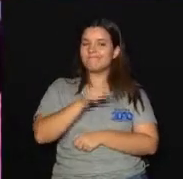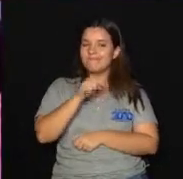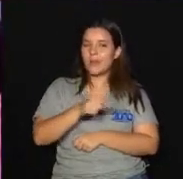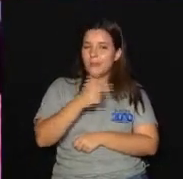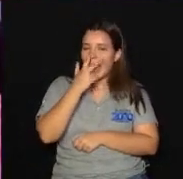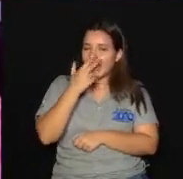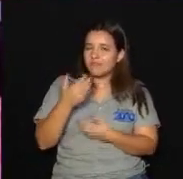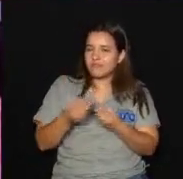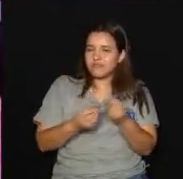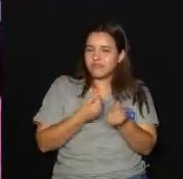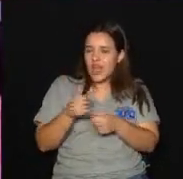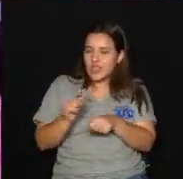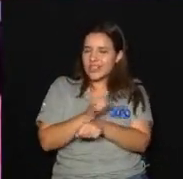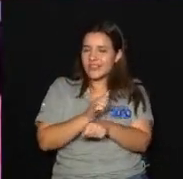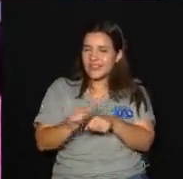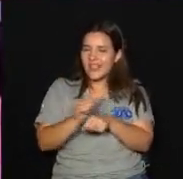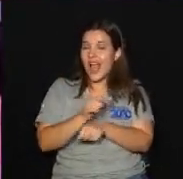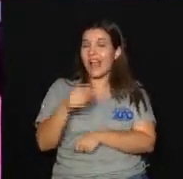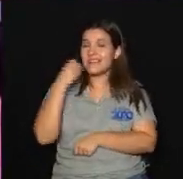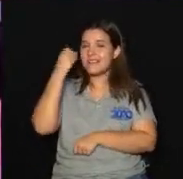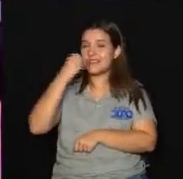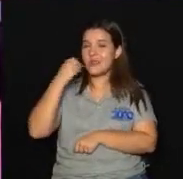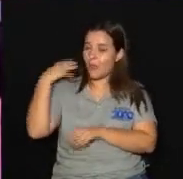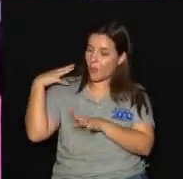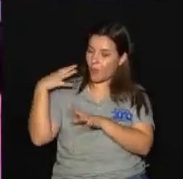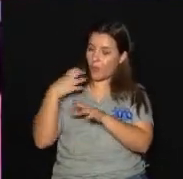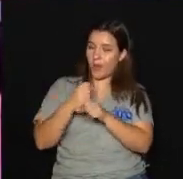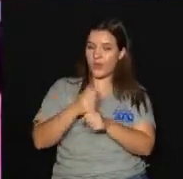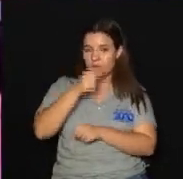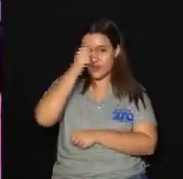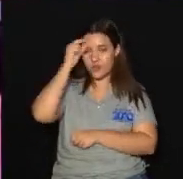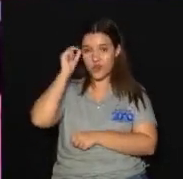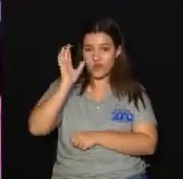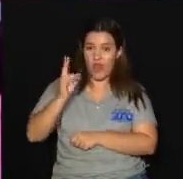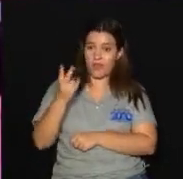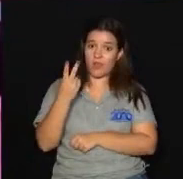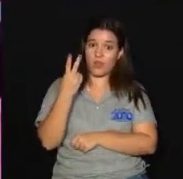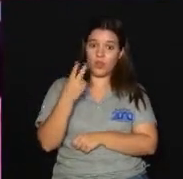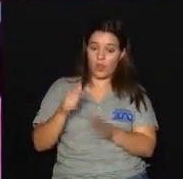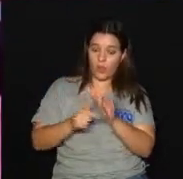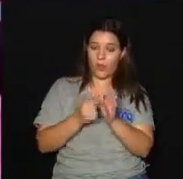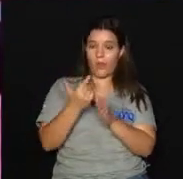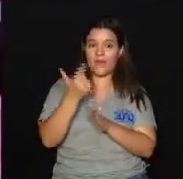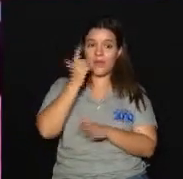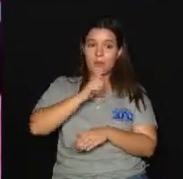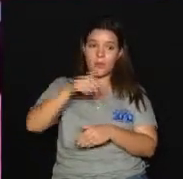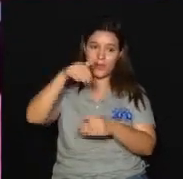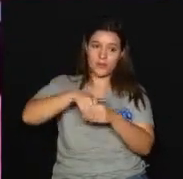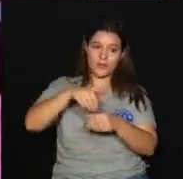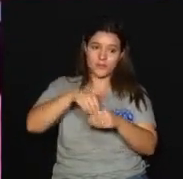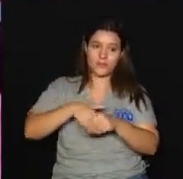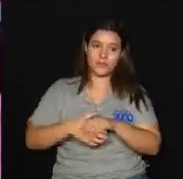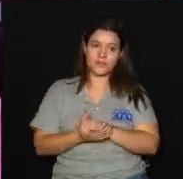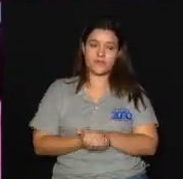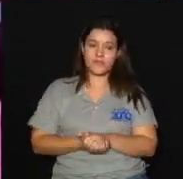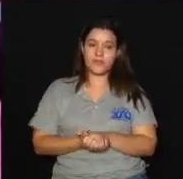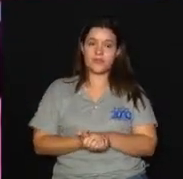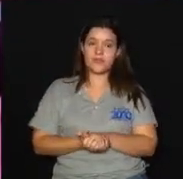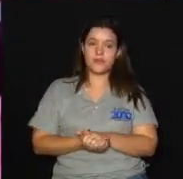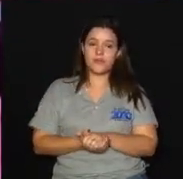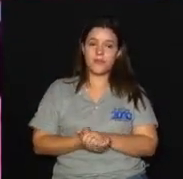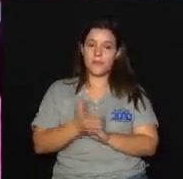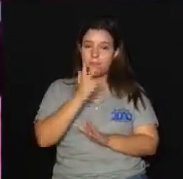suas, vamos dizer assim, as suas experiências em eleições. Mas é nítido que essa conjunção de